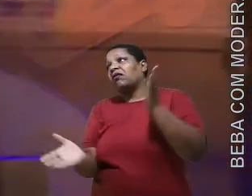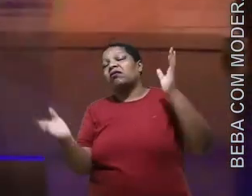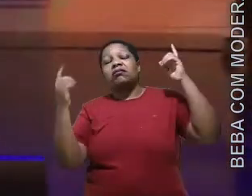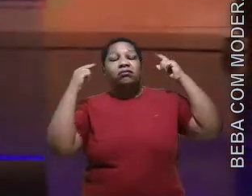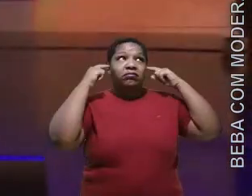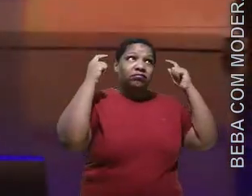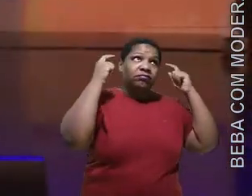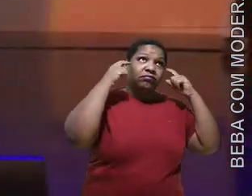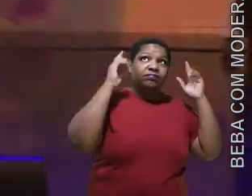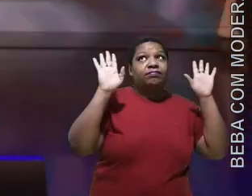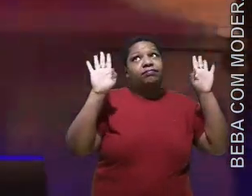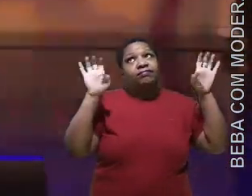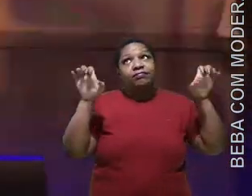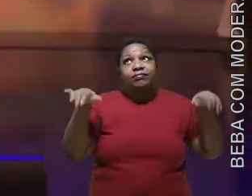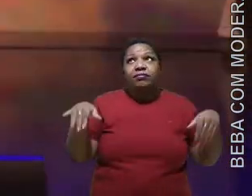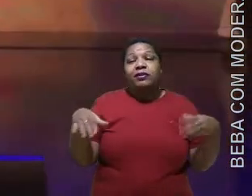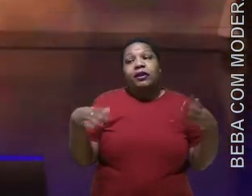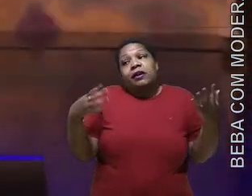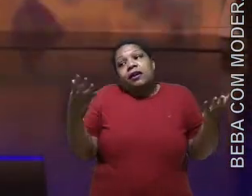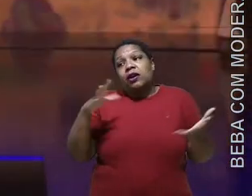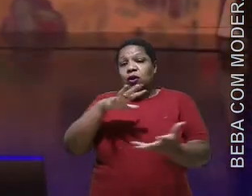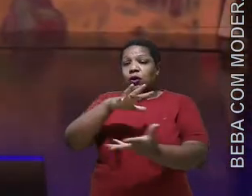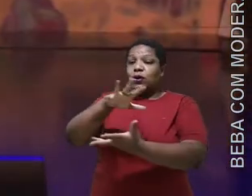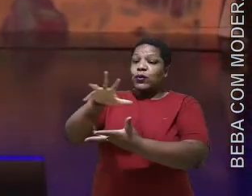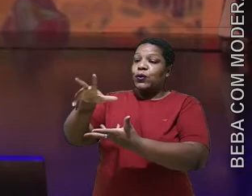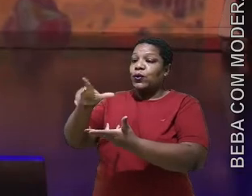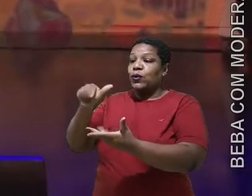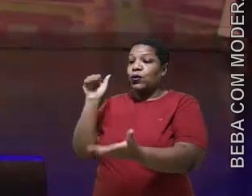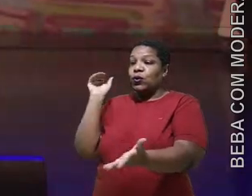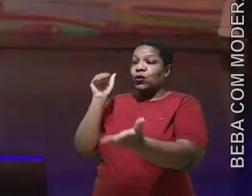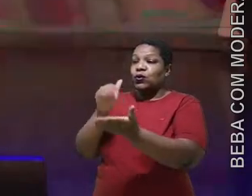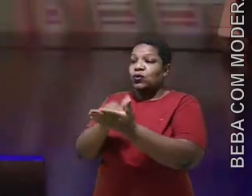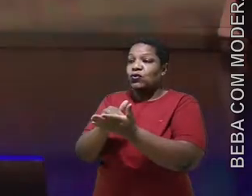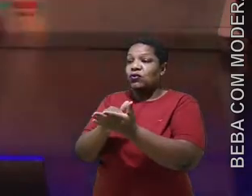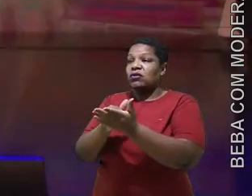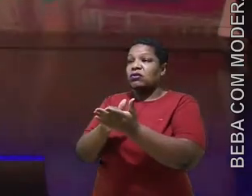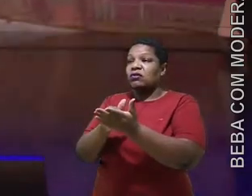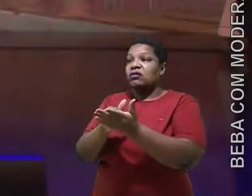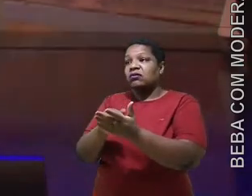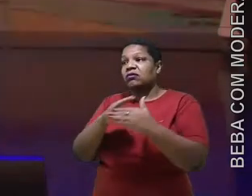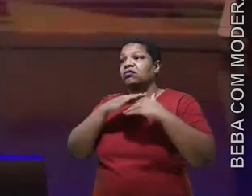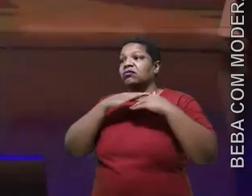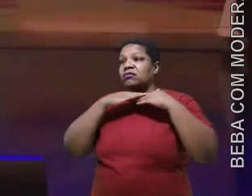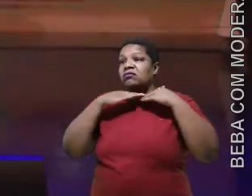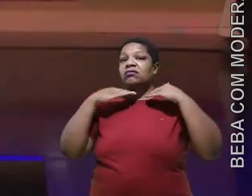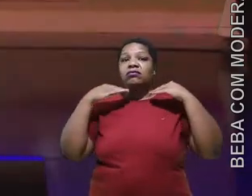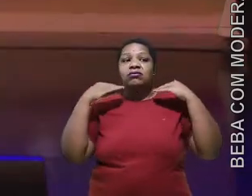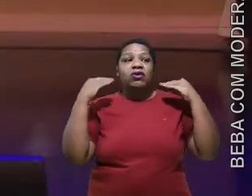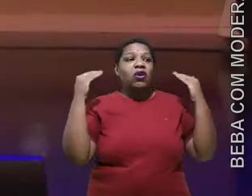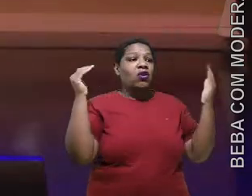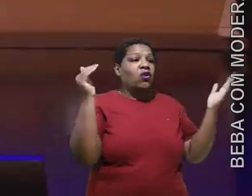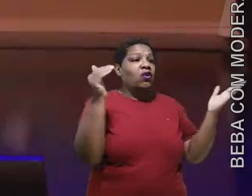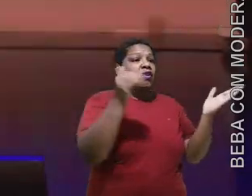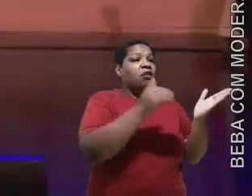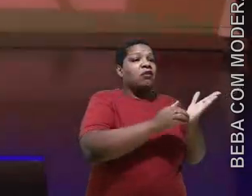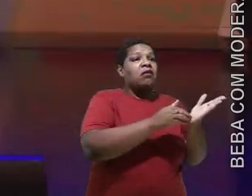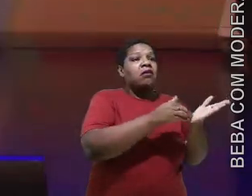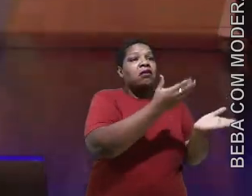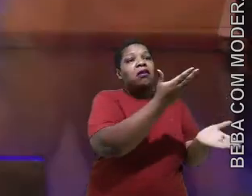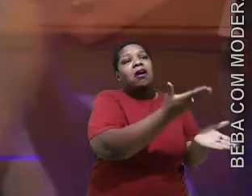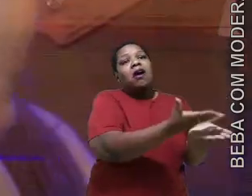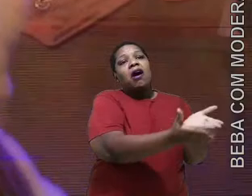mente no final do sal no final de tudo na dobra